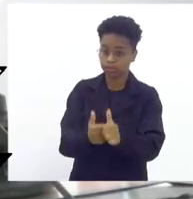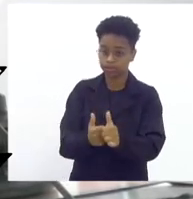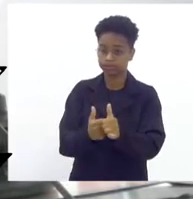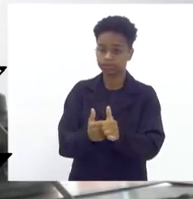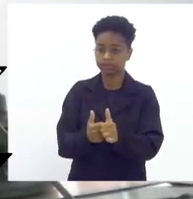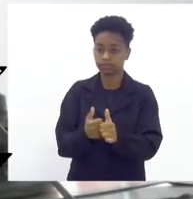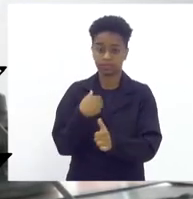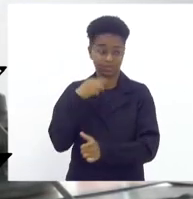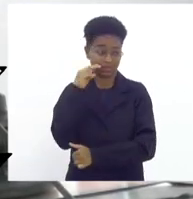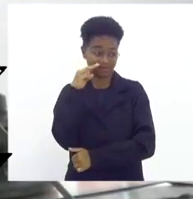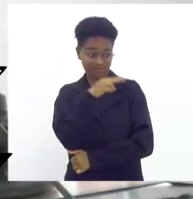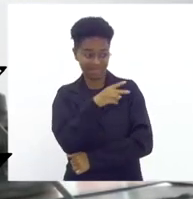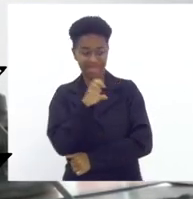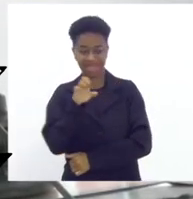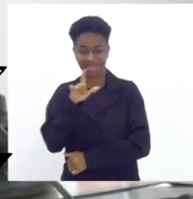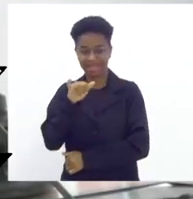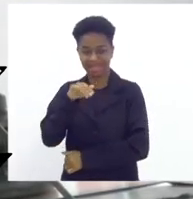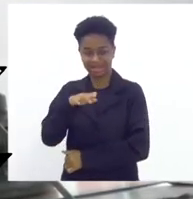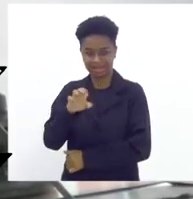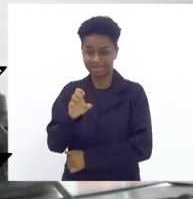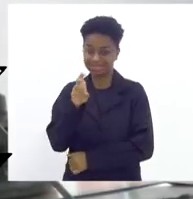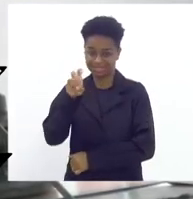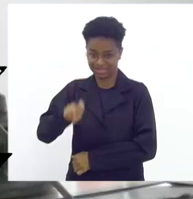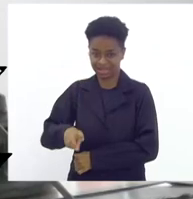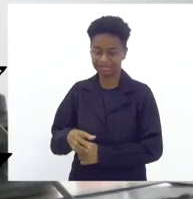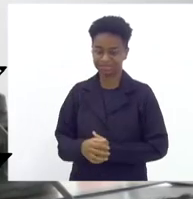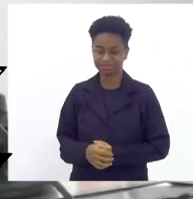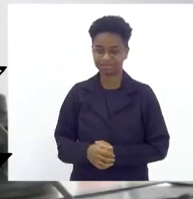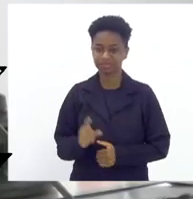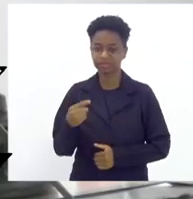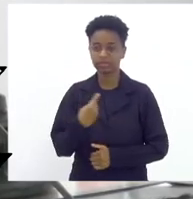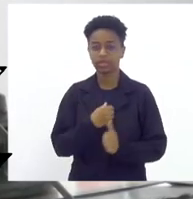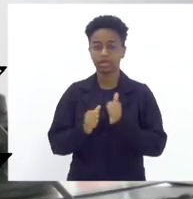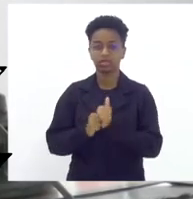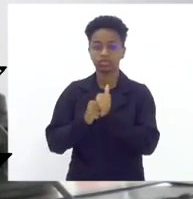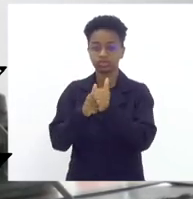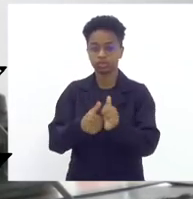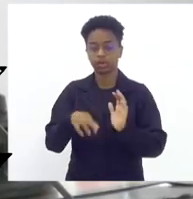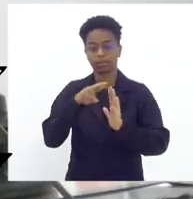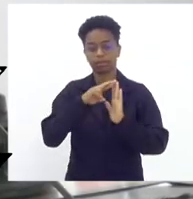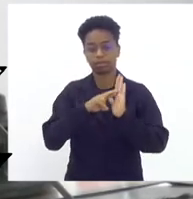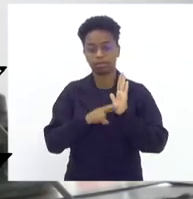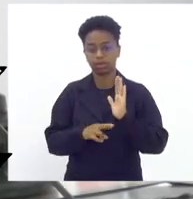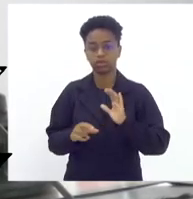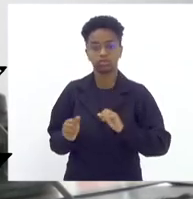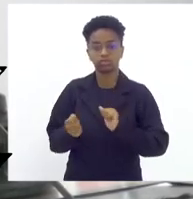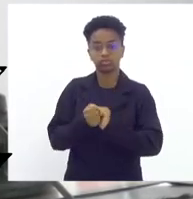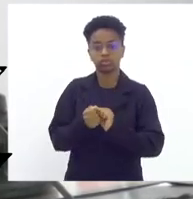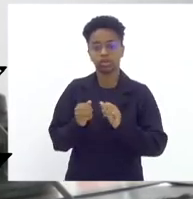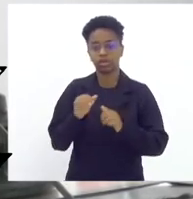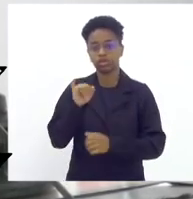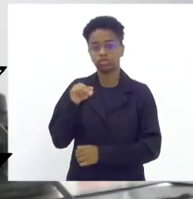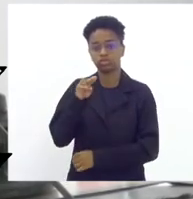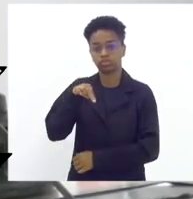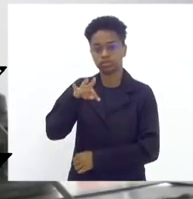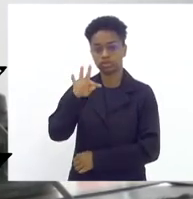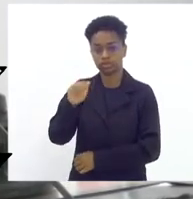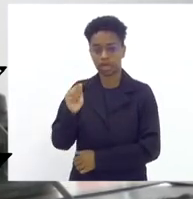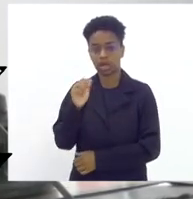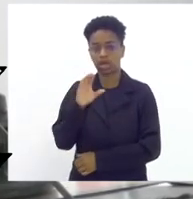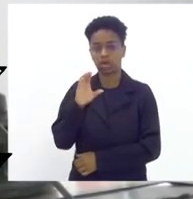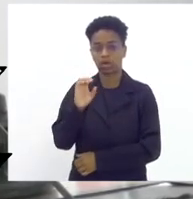Anne ali Sentadinha tá acompanhando a regulamentação pela junta comercial me parece que caminha